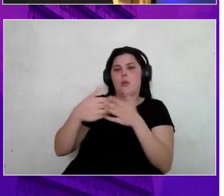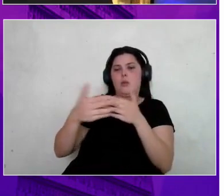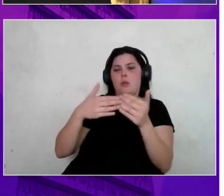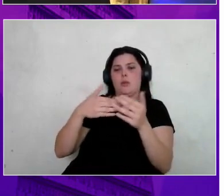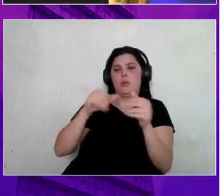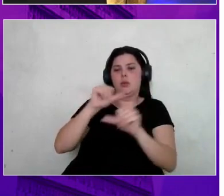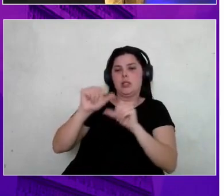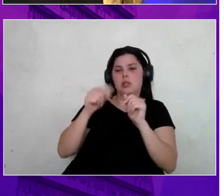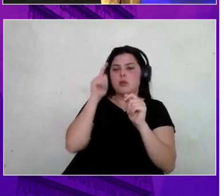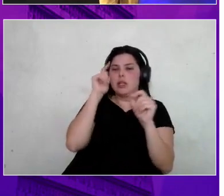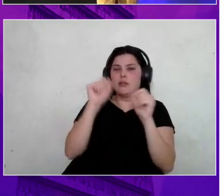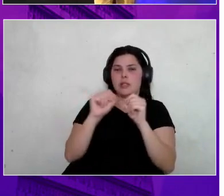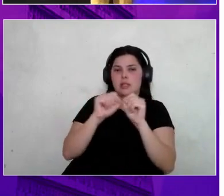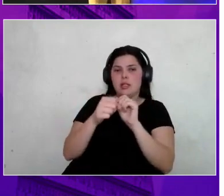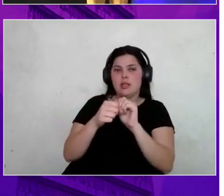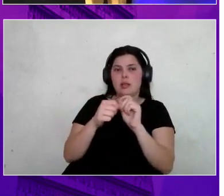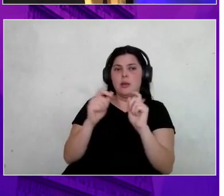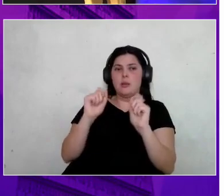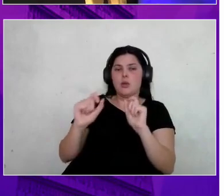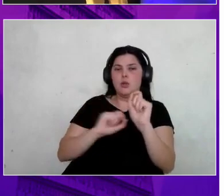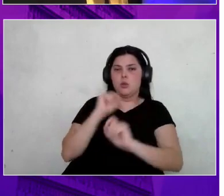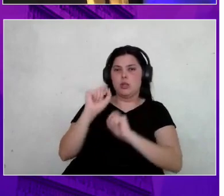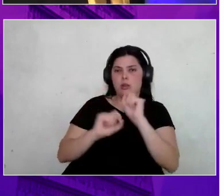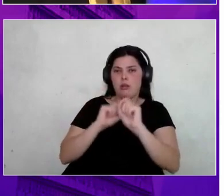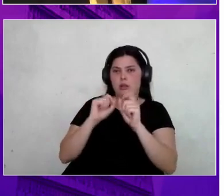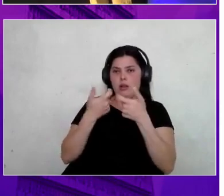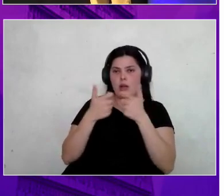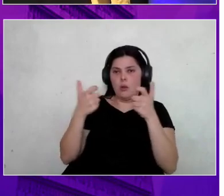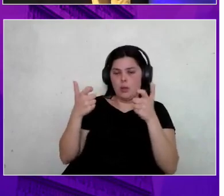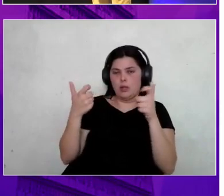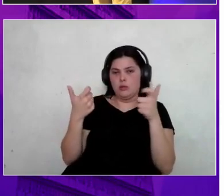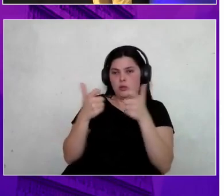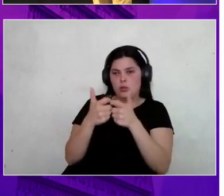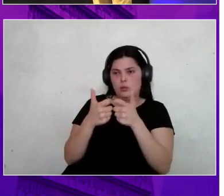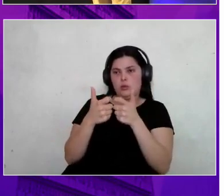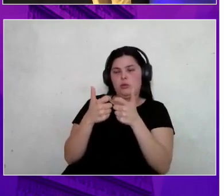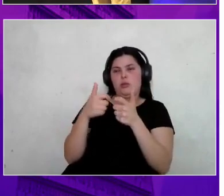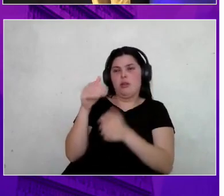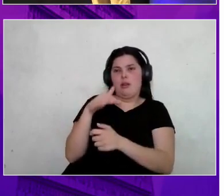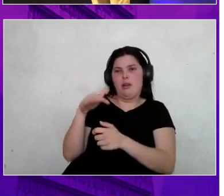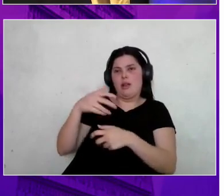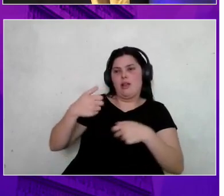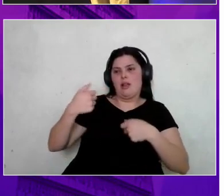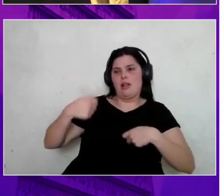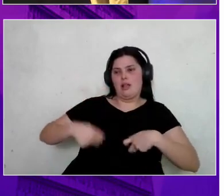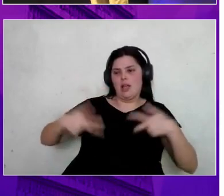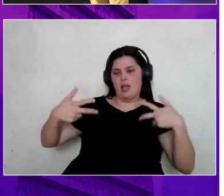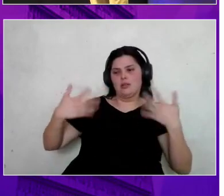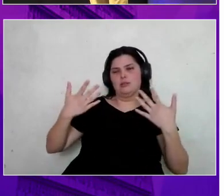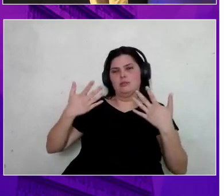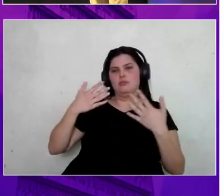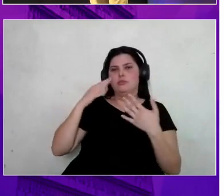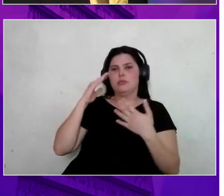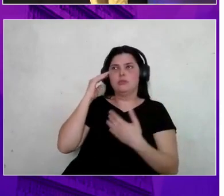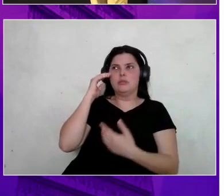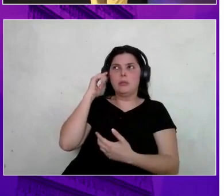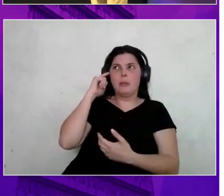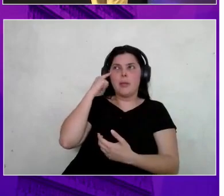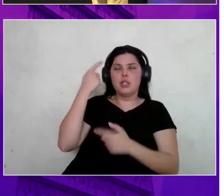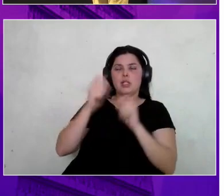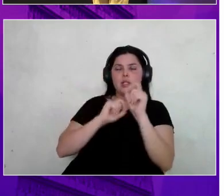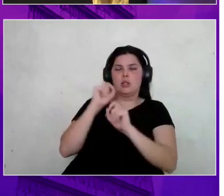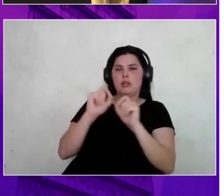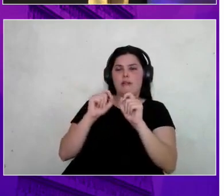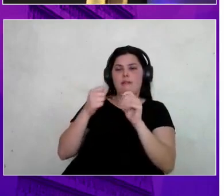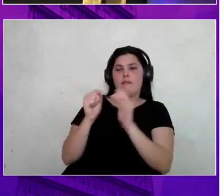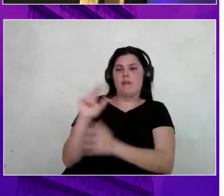faça na aplicação, isso pode aumentar ou diminuir esse custo. Então, sempre tendo naquela linha de raciocínio de ter os valores bem